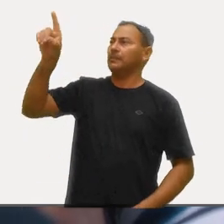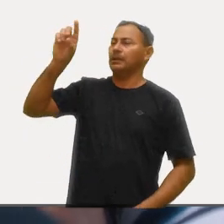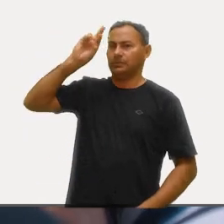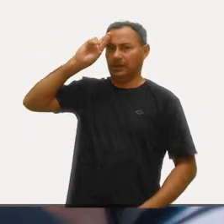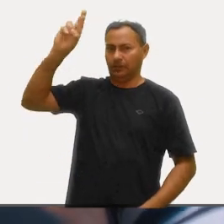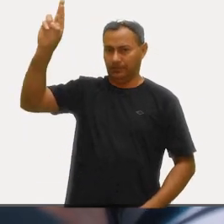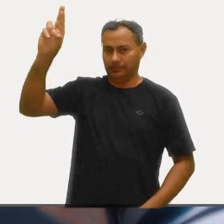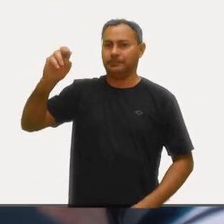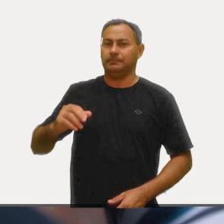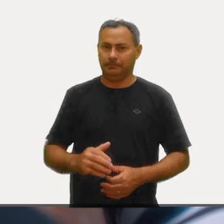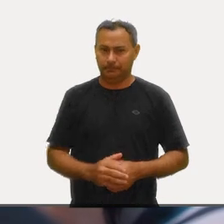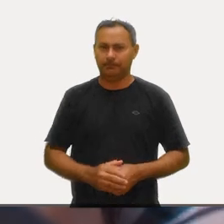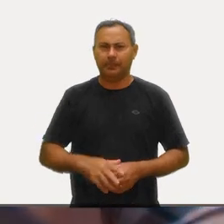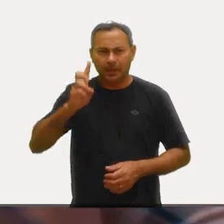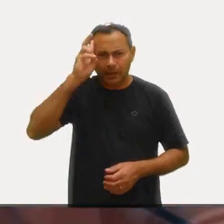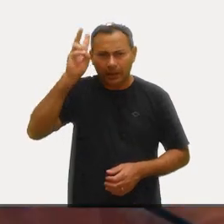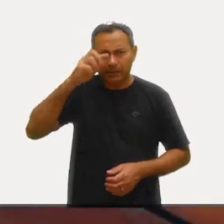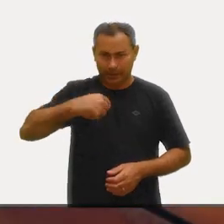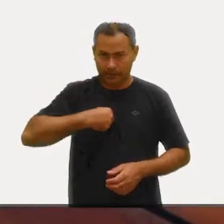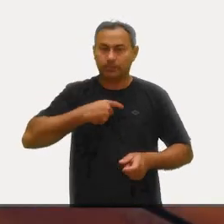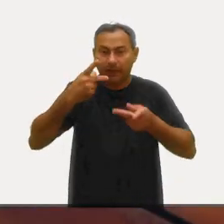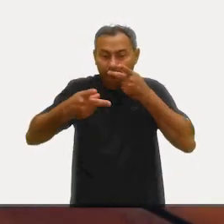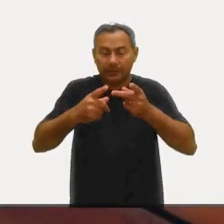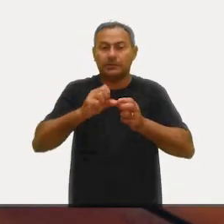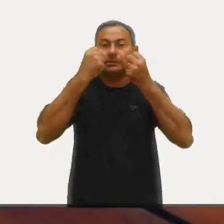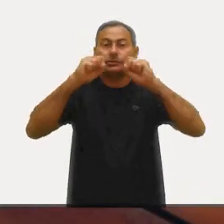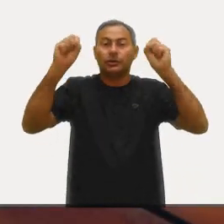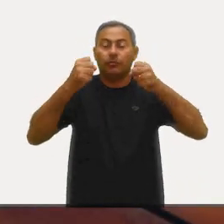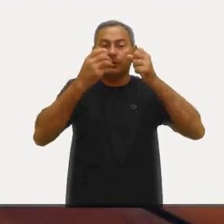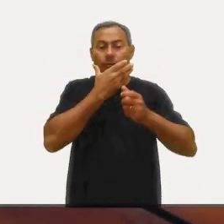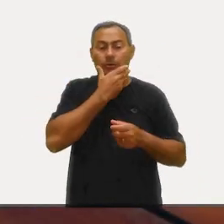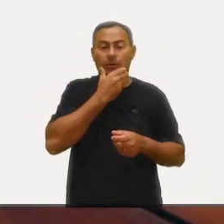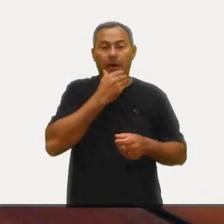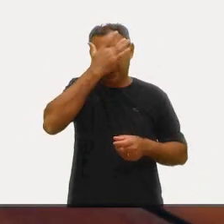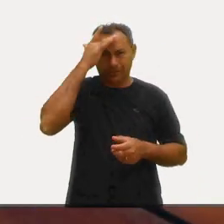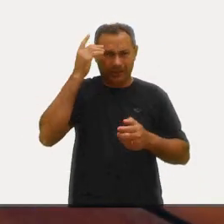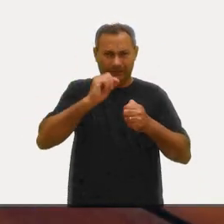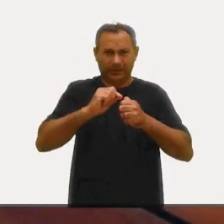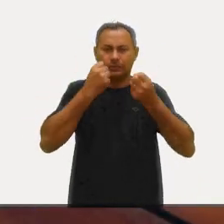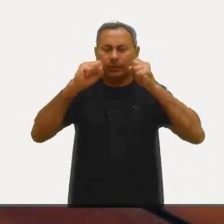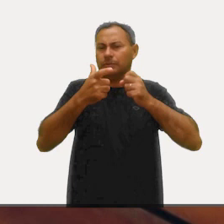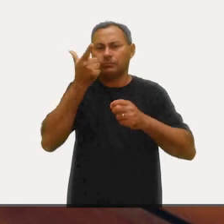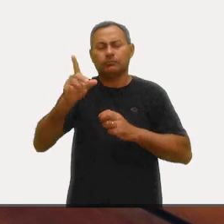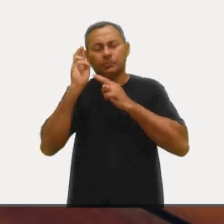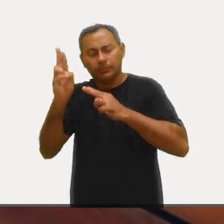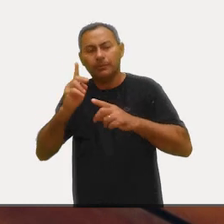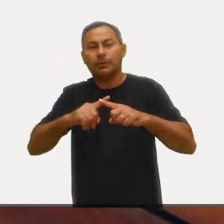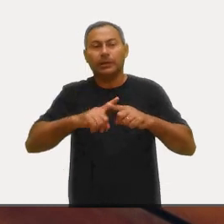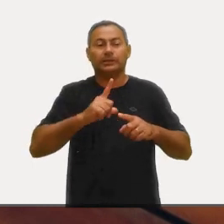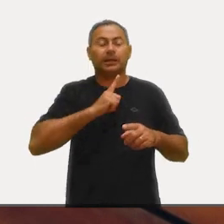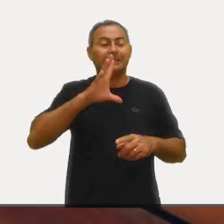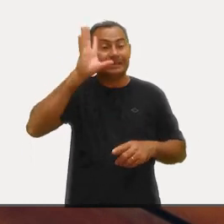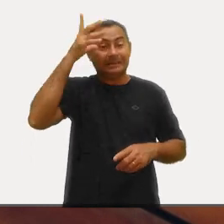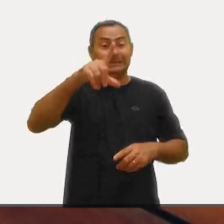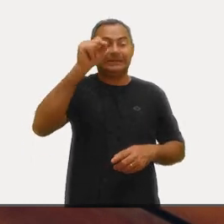confiai no Senhor. Lembram que falei também que neste salmo o salmista mostra que não conseguia dormir porque